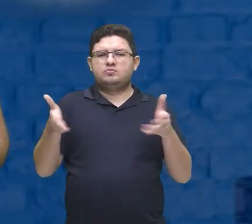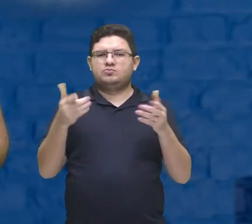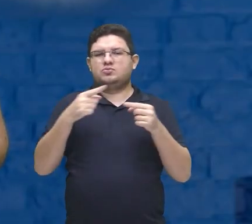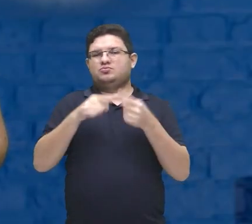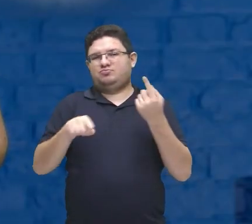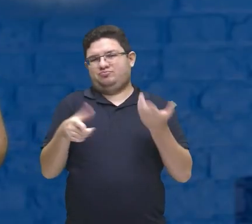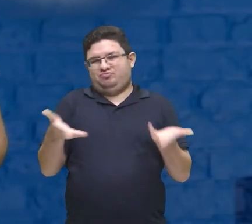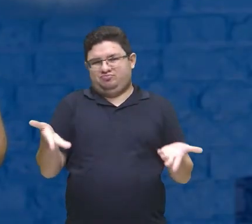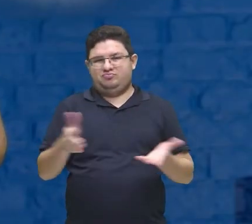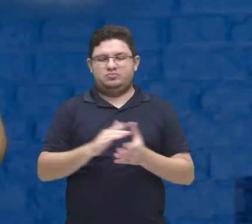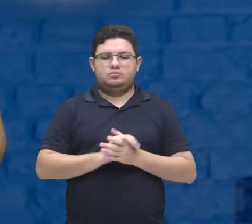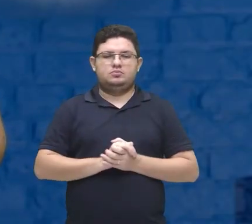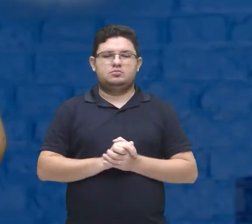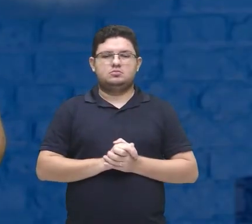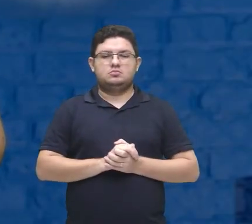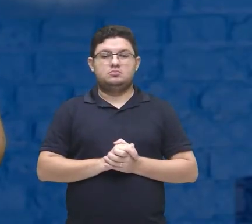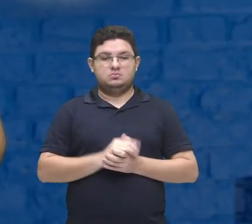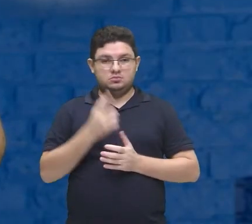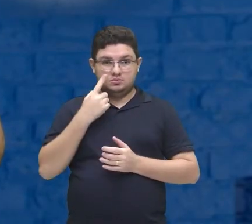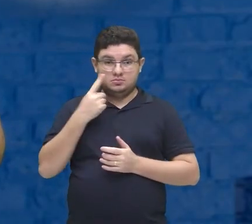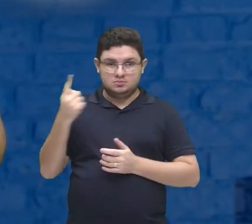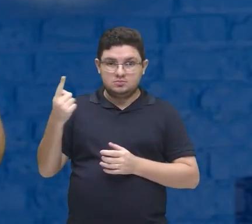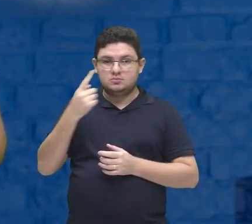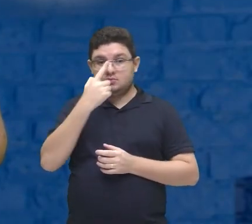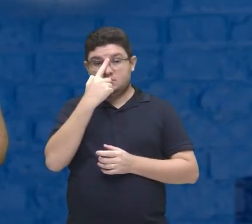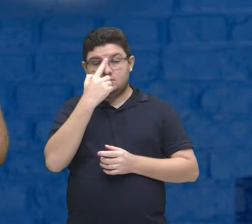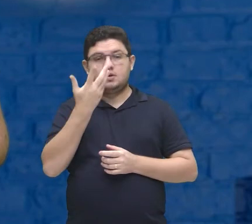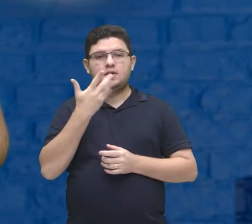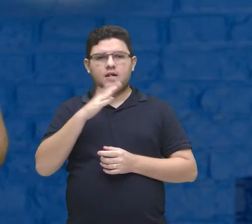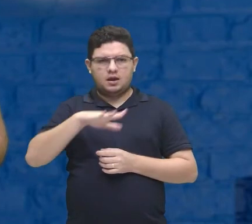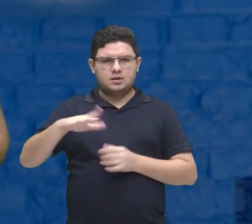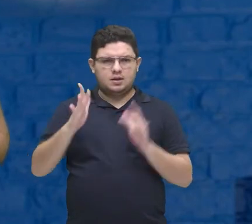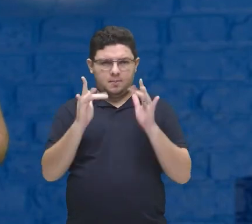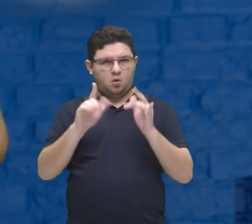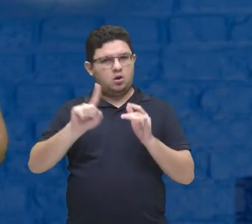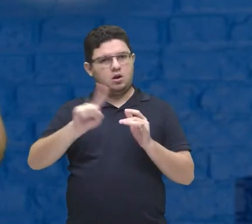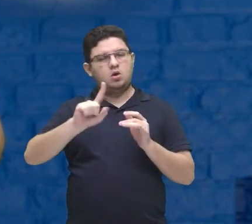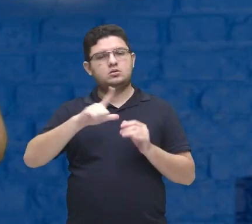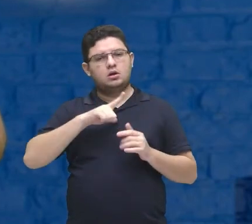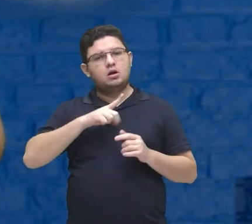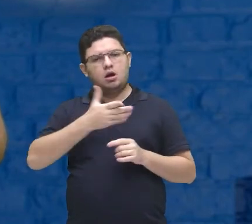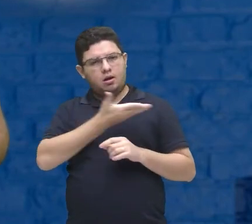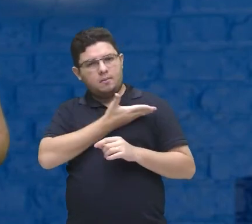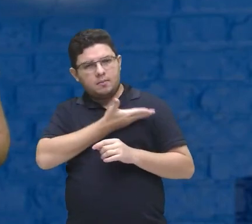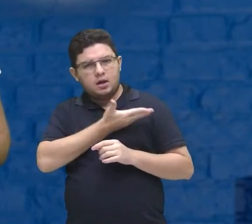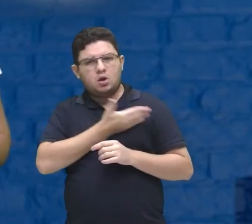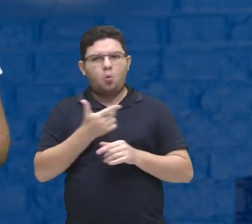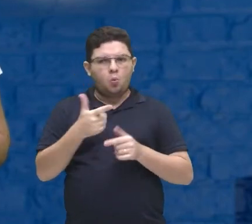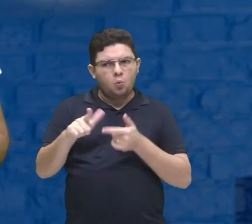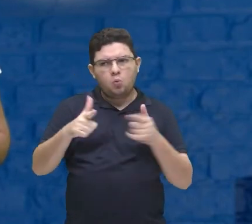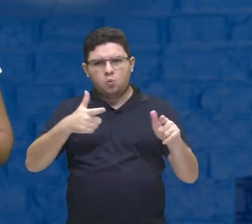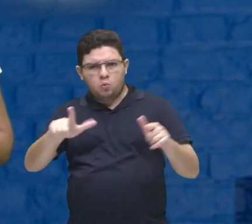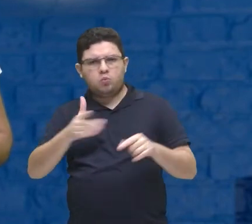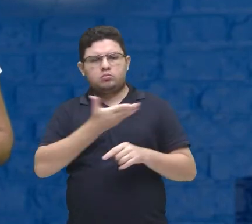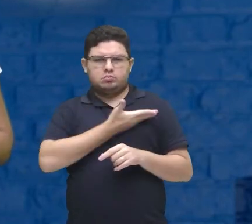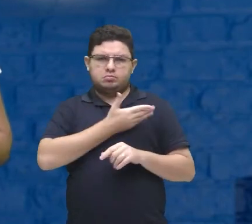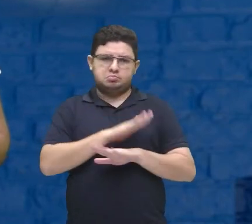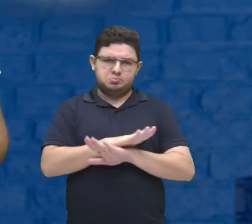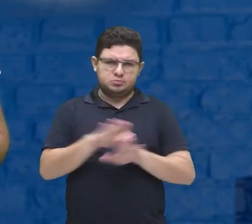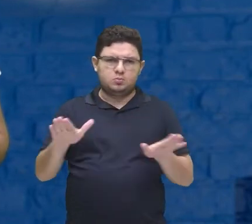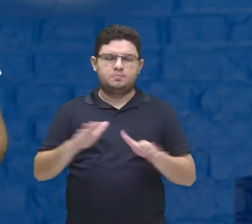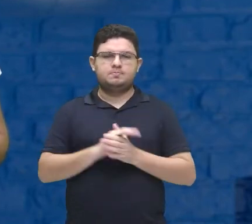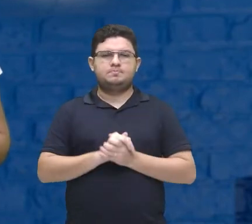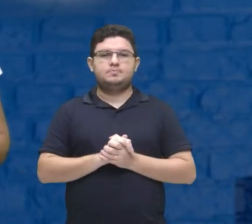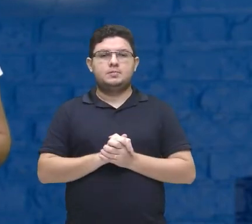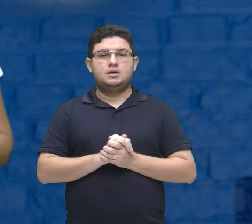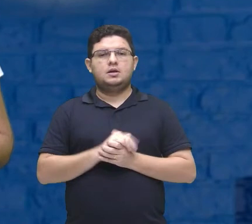Muito bem, então vocês ouviram aí, criança não namora, hein? Criança tem amizade, criança tem os seus amiguinhos lá da escola, criança tem muita coisa para viver,